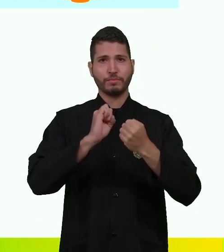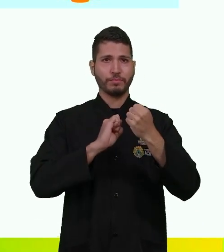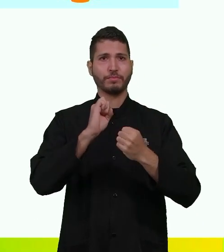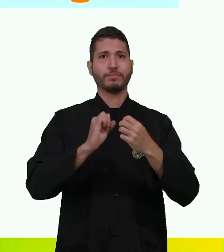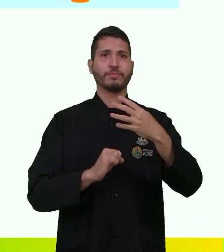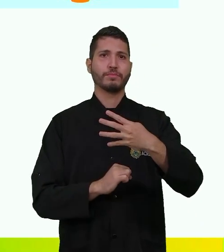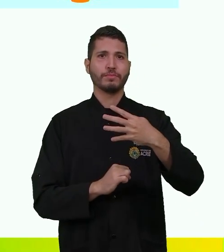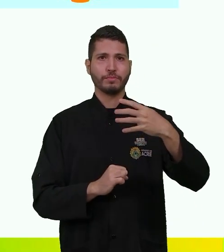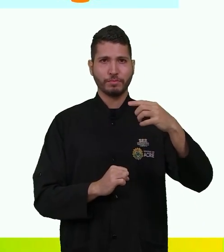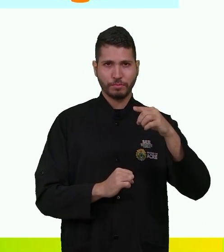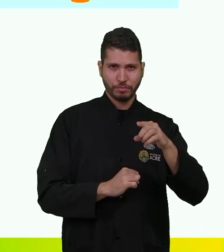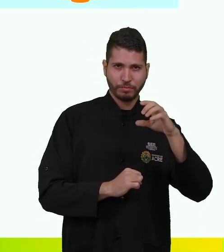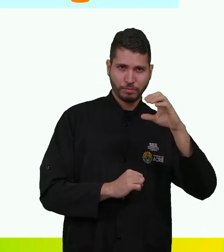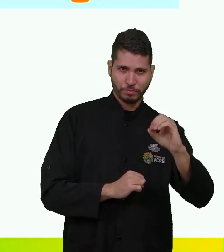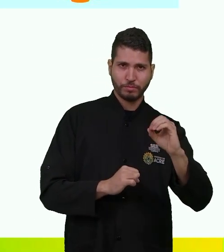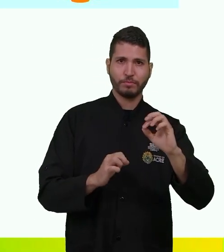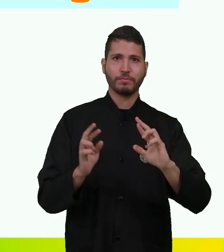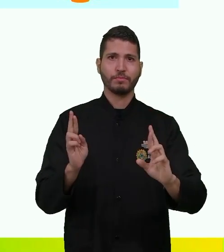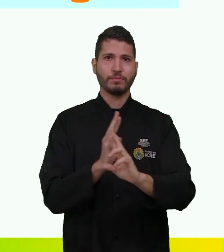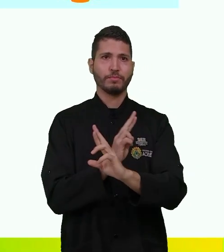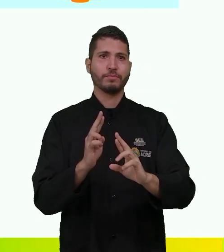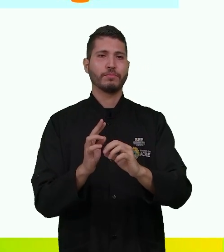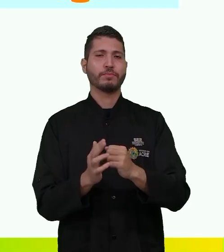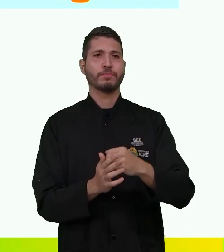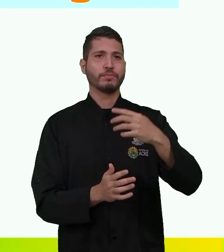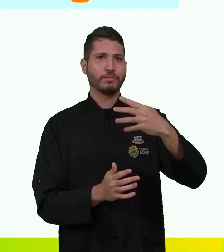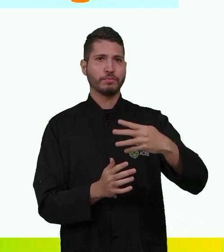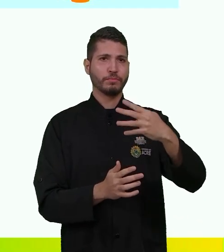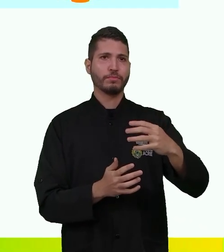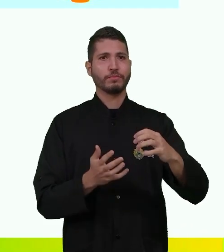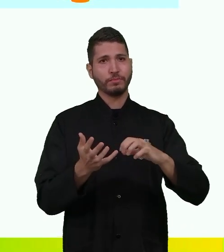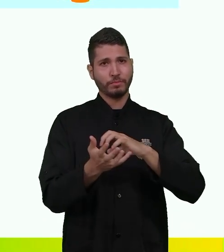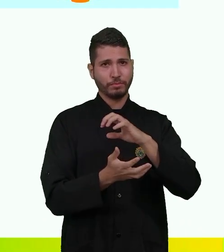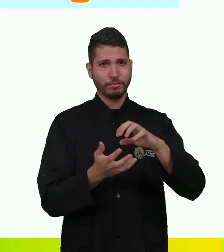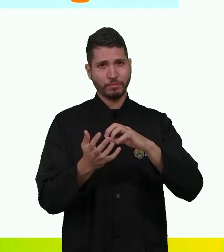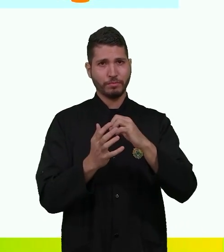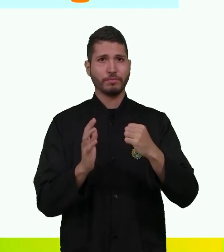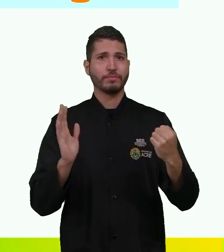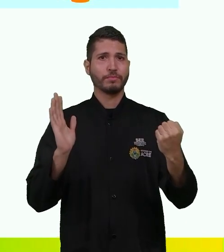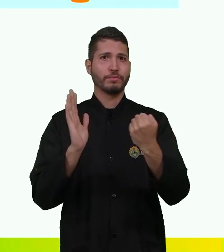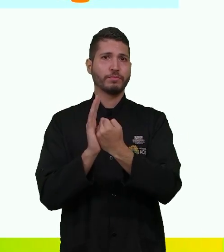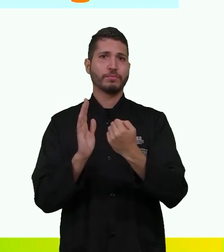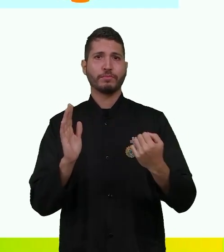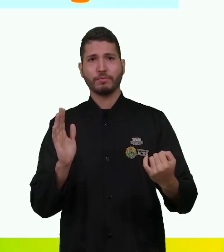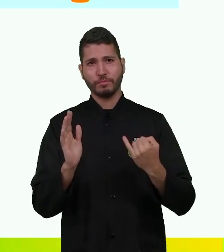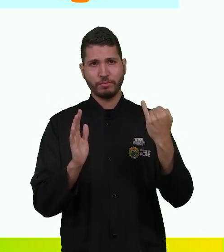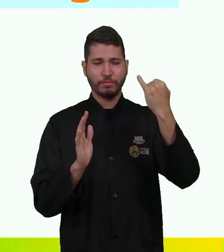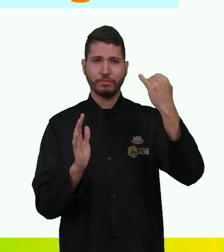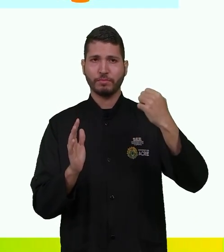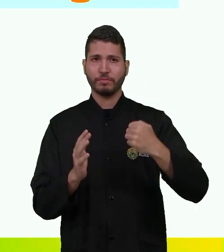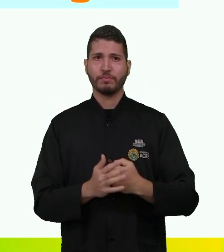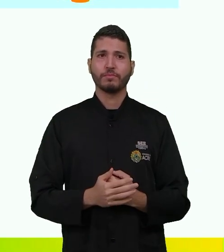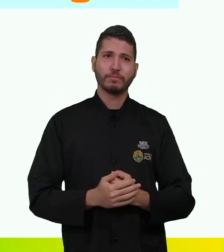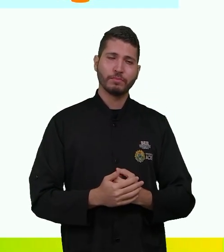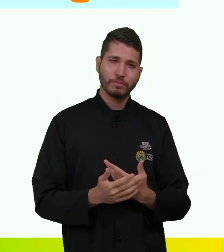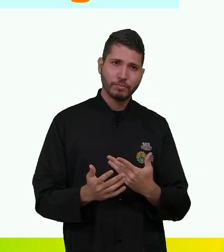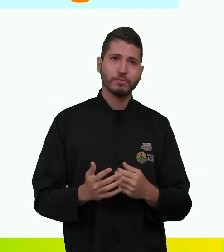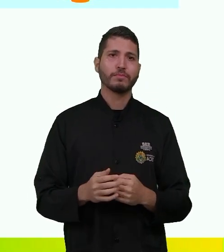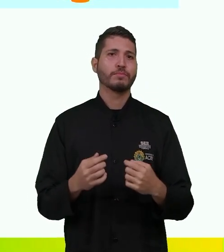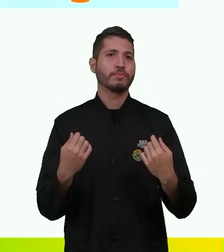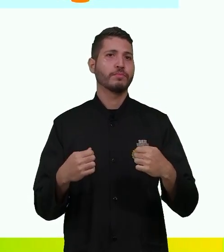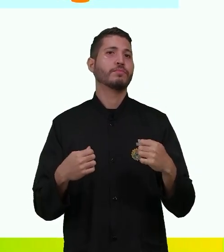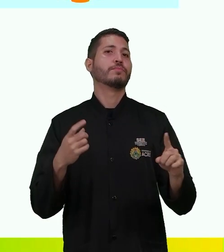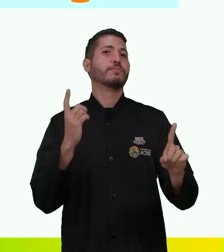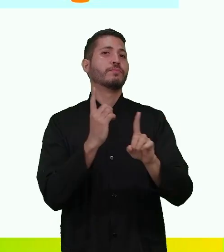relaciona-se com a quarta Revolução Industrial, cujo marco fundamental foi... Então nós estamos procurando o marco fundamental